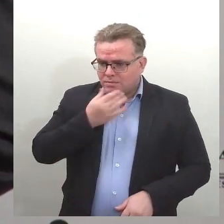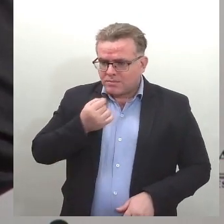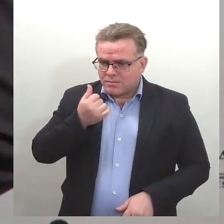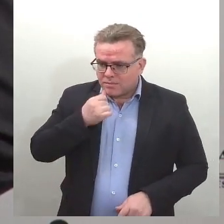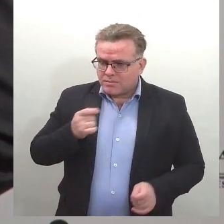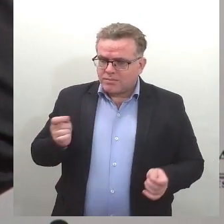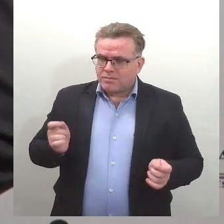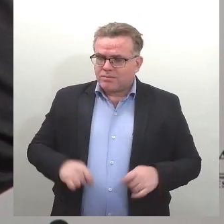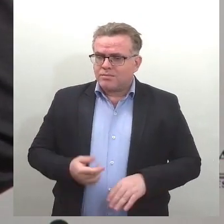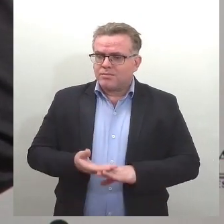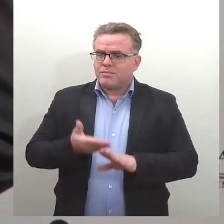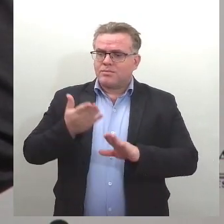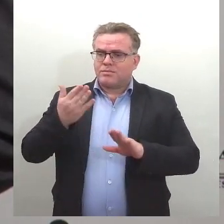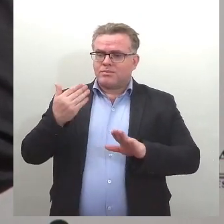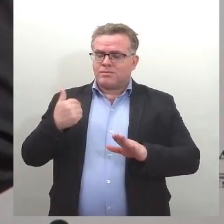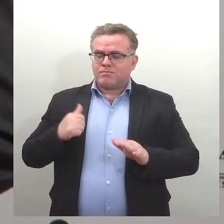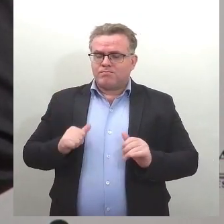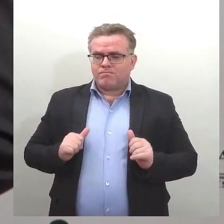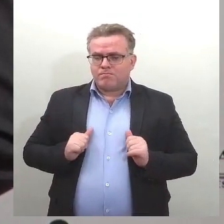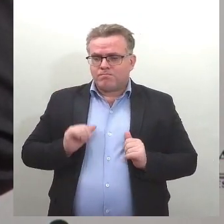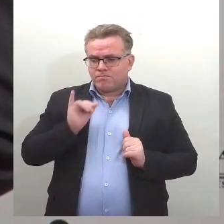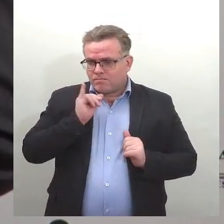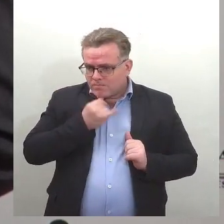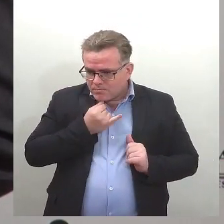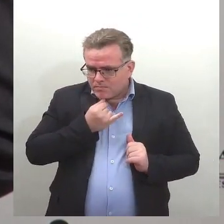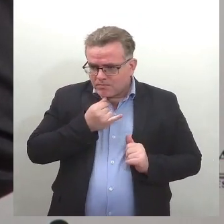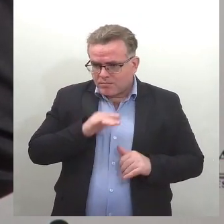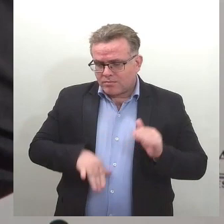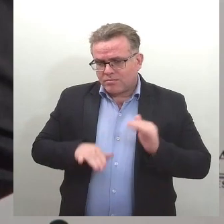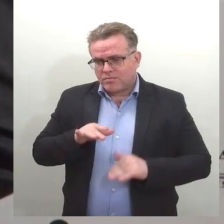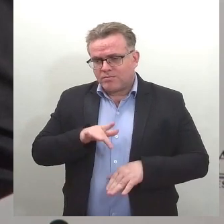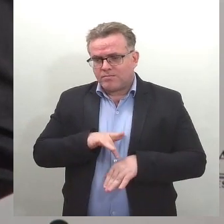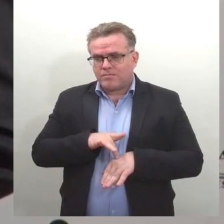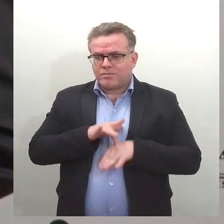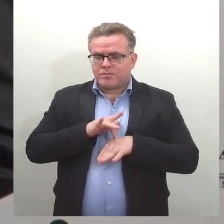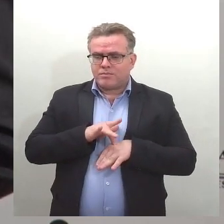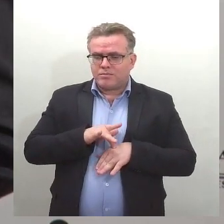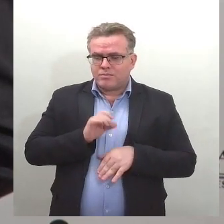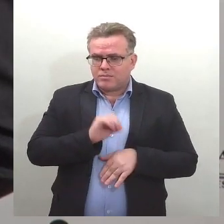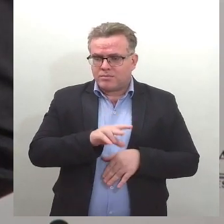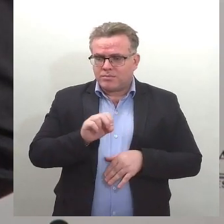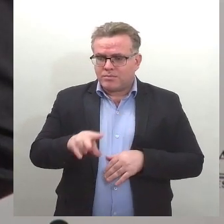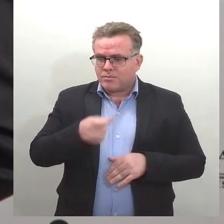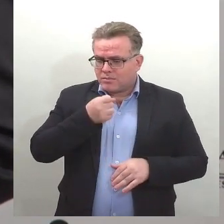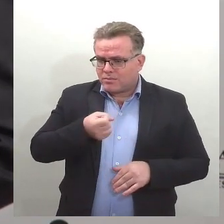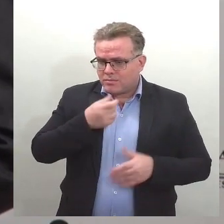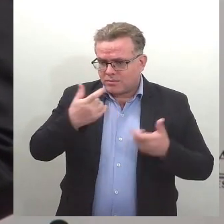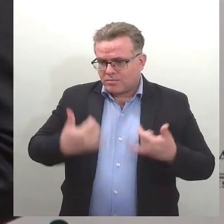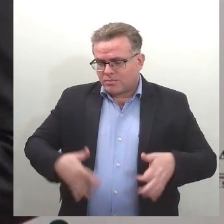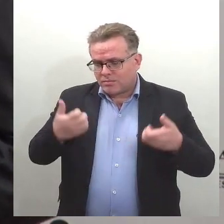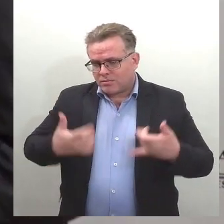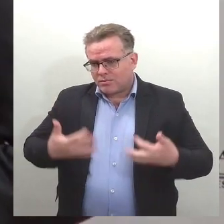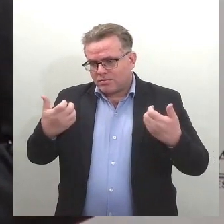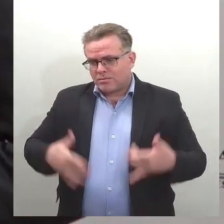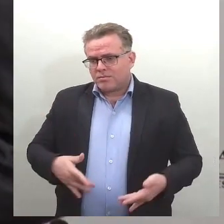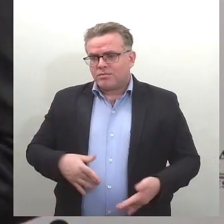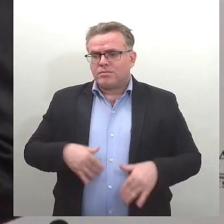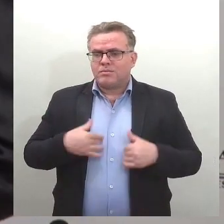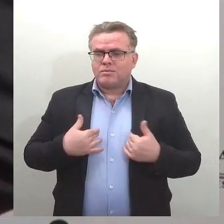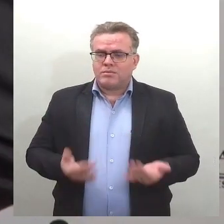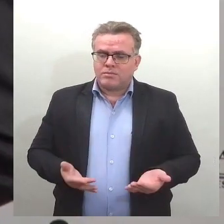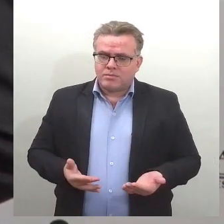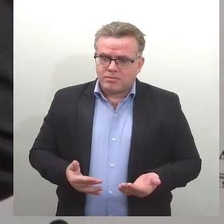fechado. Às vezes a gente escuta vários e vários depoimentos com as pessoas dizendo que a máscara que eles usavam no período